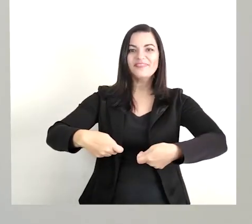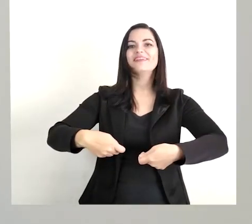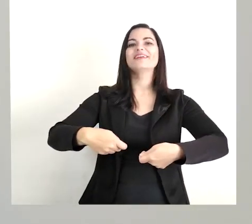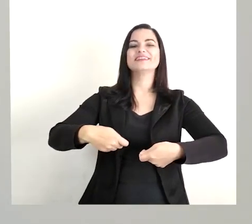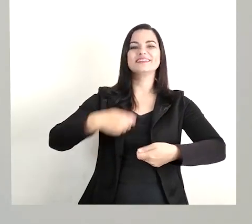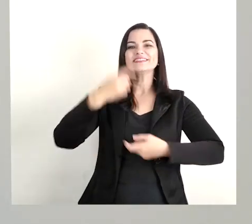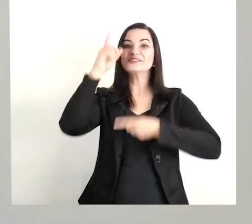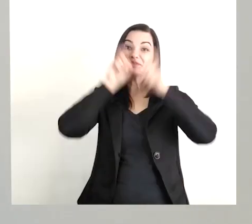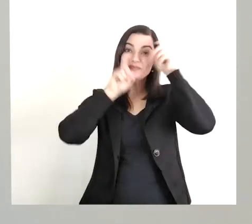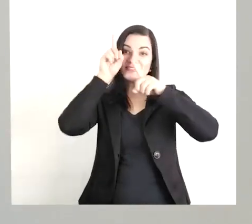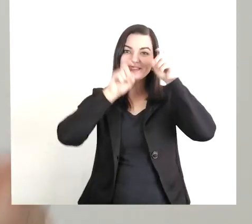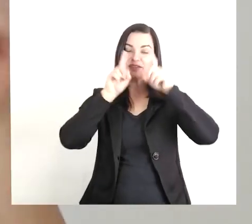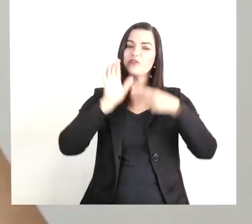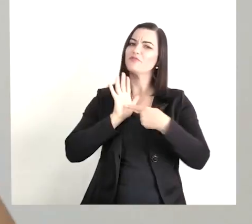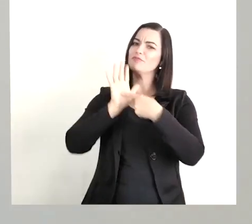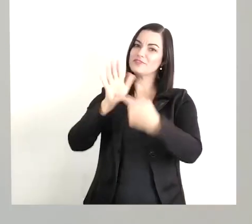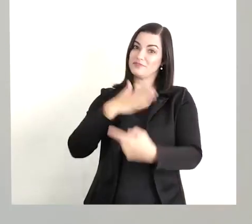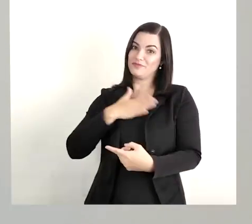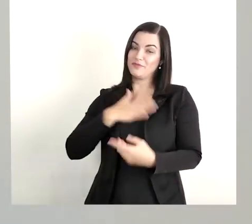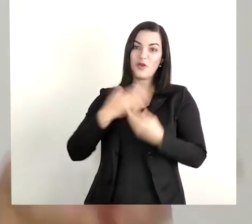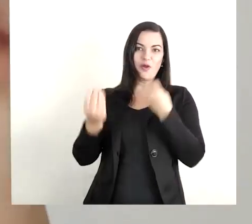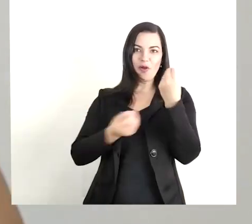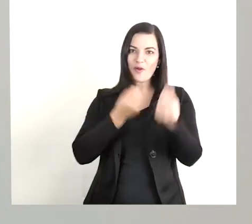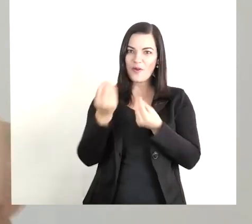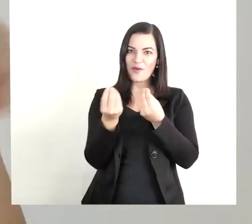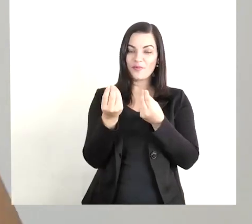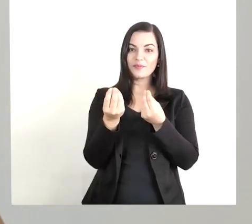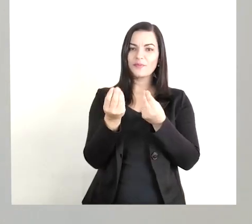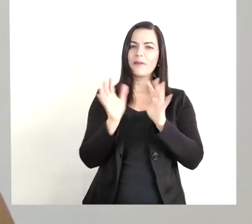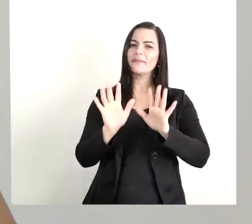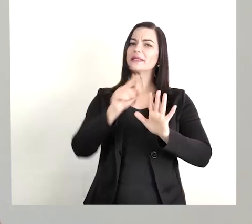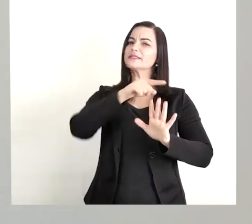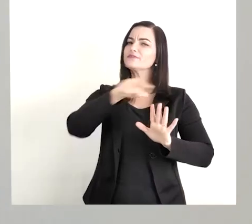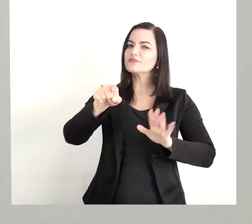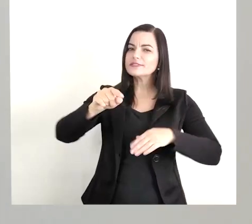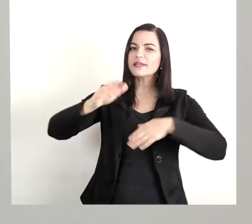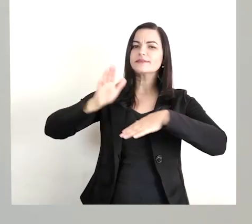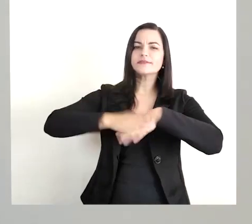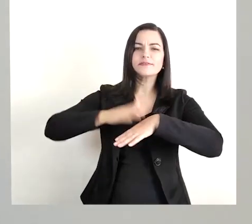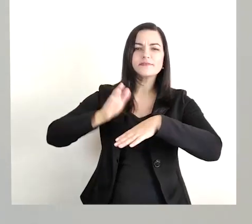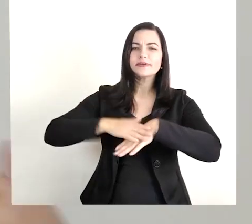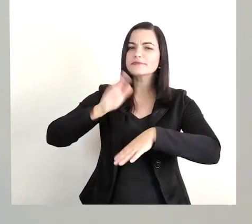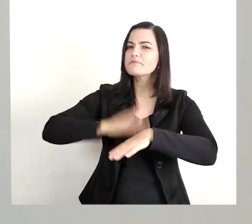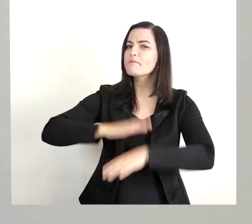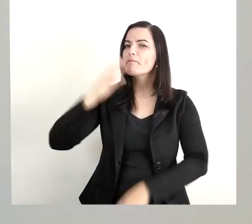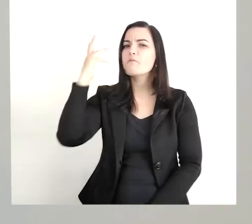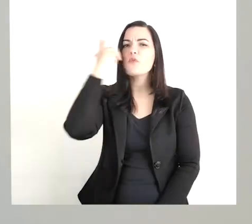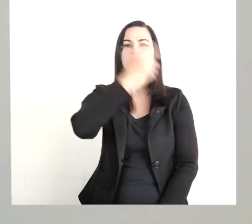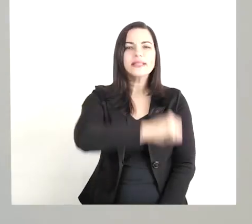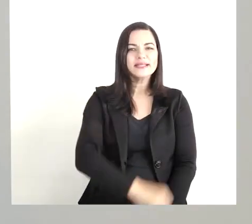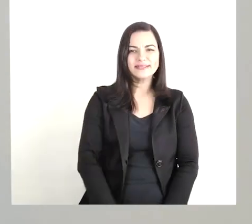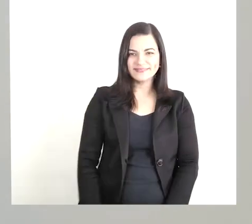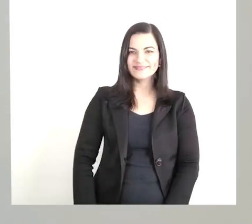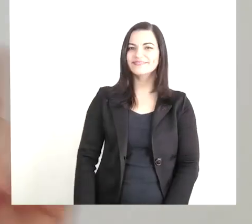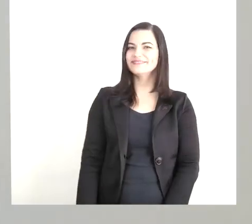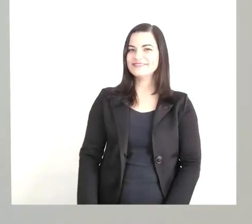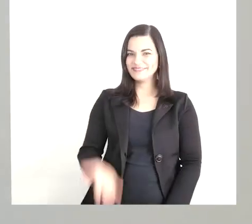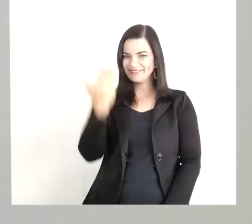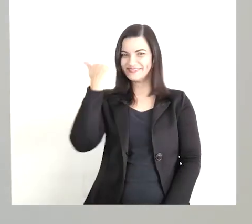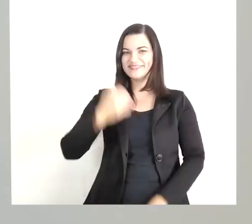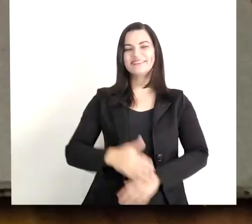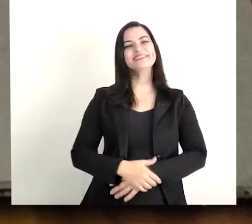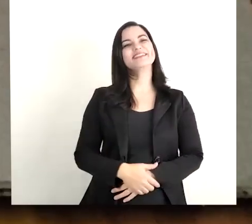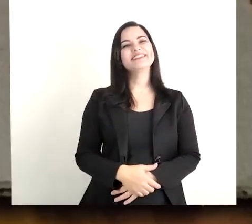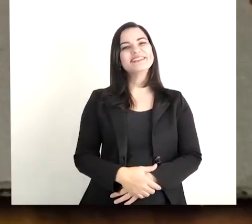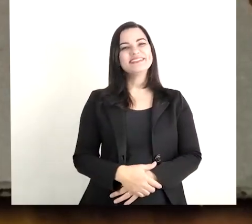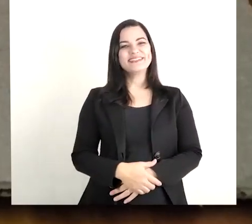meu de sugestão. Mas eu tenho certeza que o joguinho que vocês vão confeccionar aí vai ficar muito mais bonito que o meu. Vamos